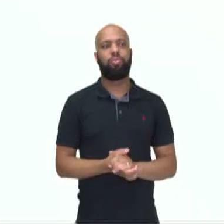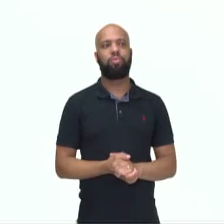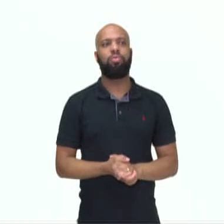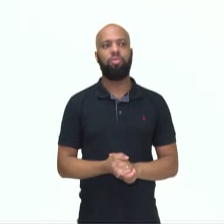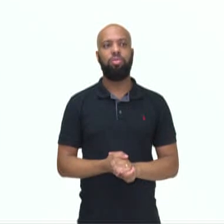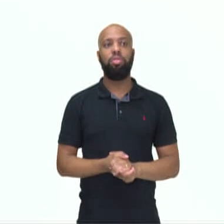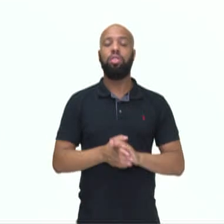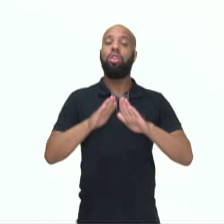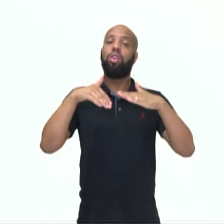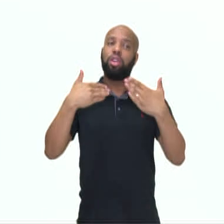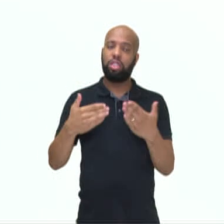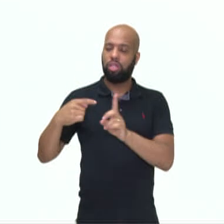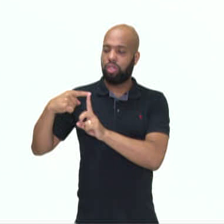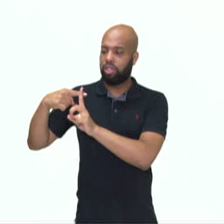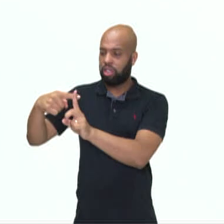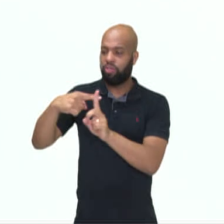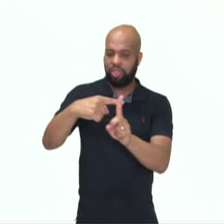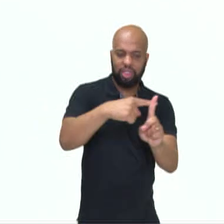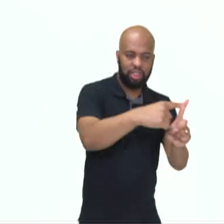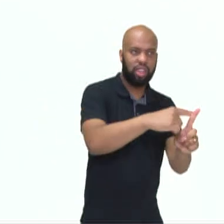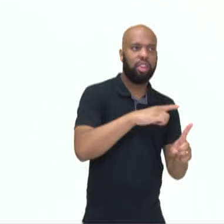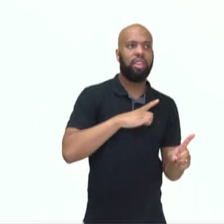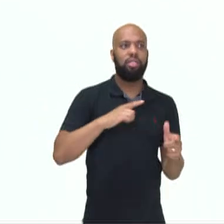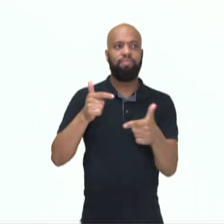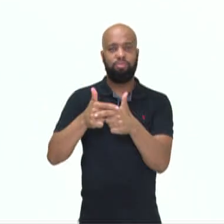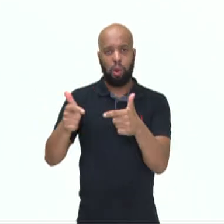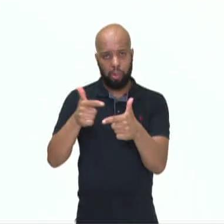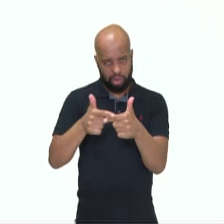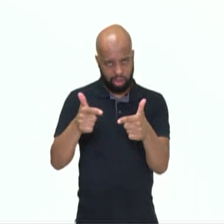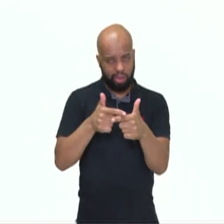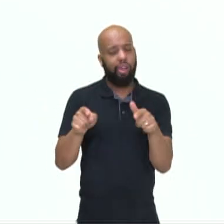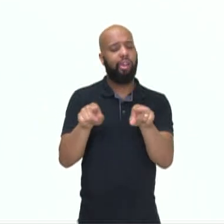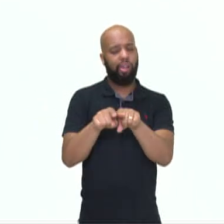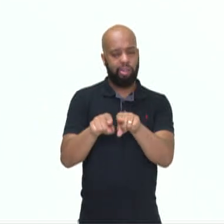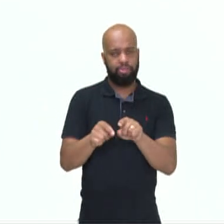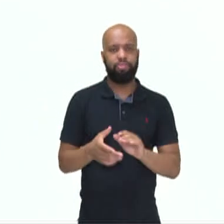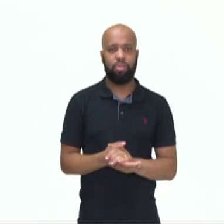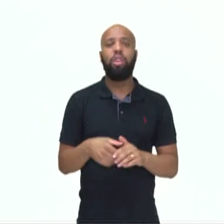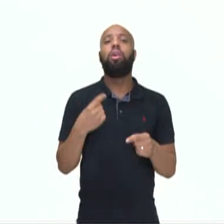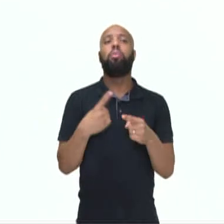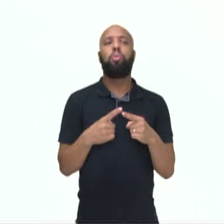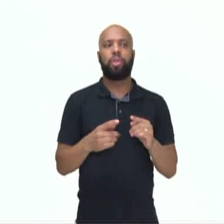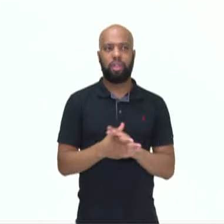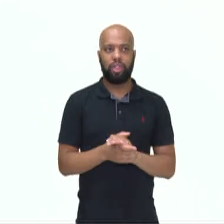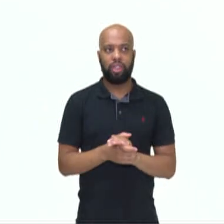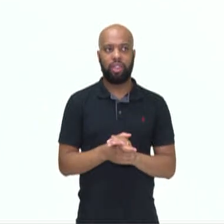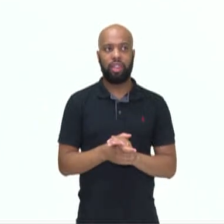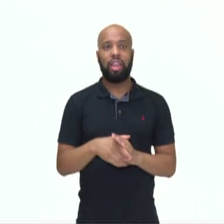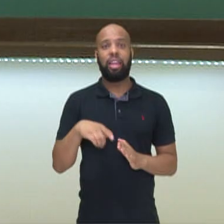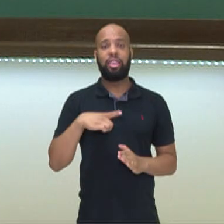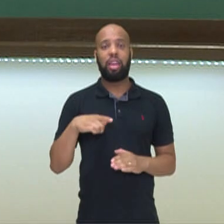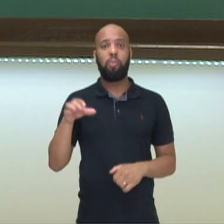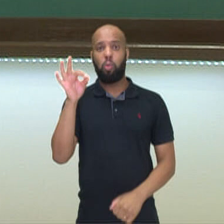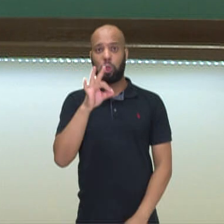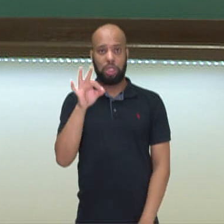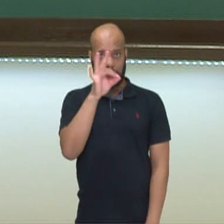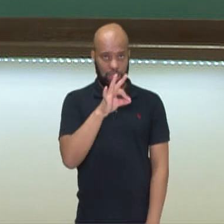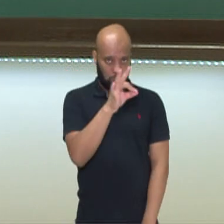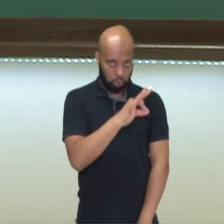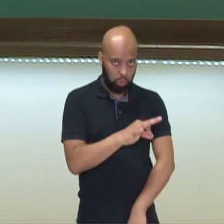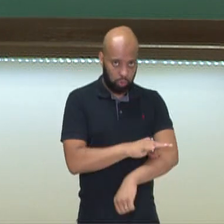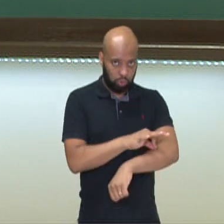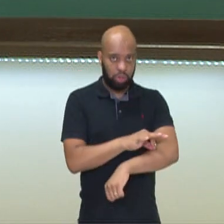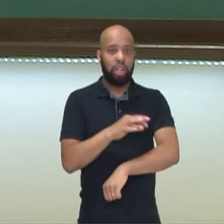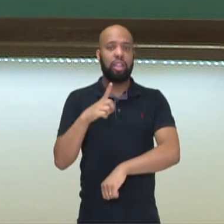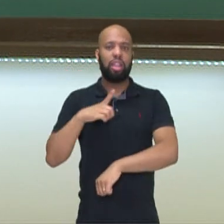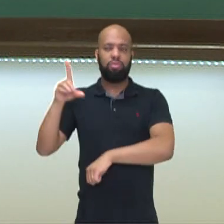No cemitério, existe um problema. Por quê? É foco de alguns mosquitos, em especial o